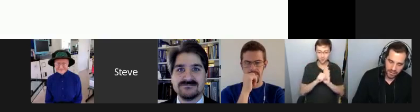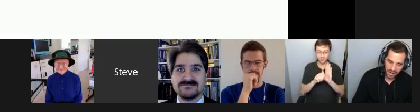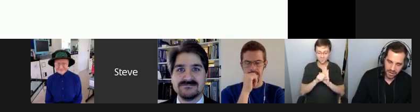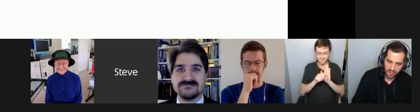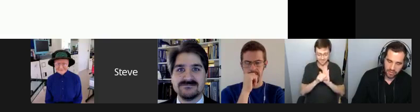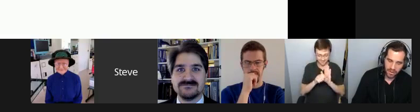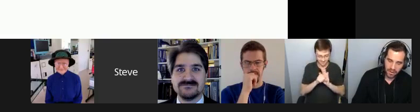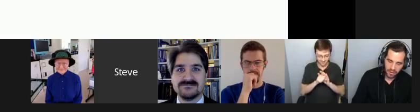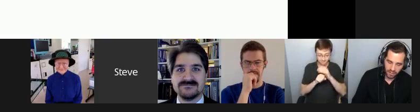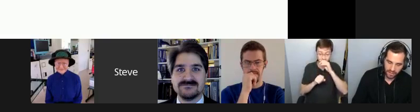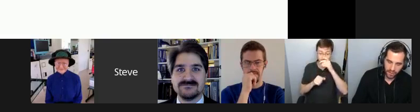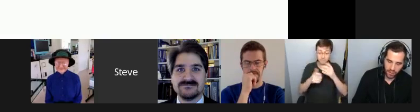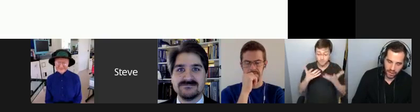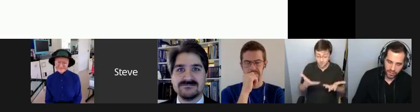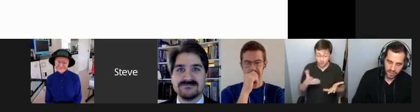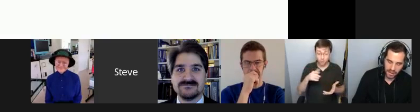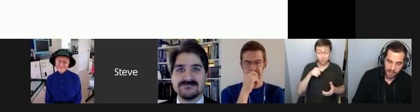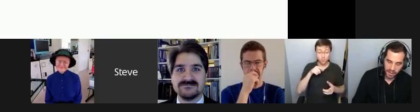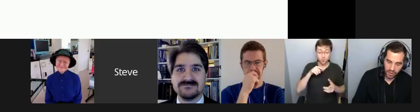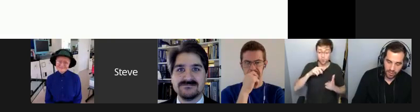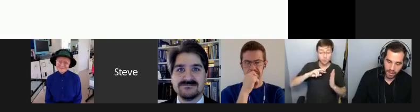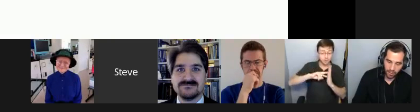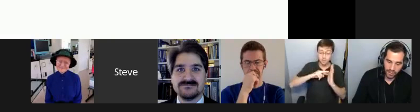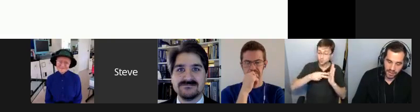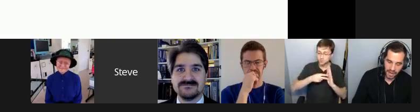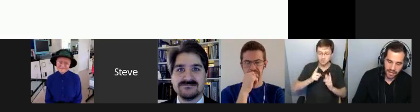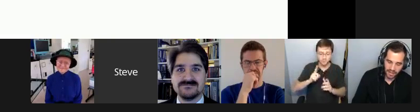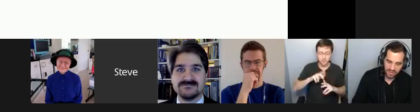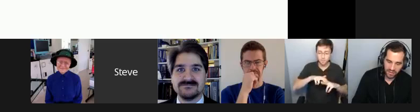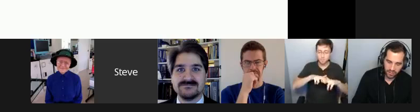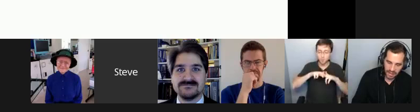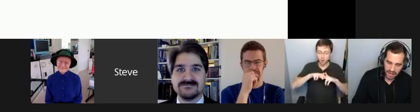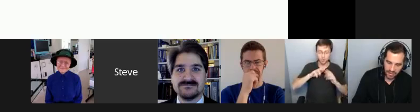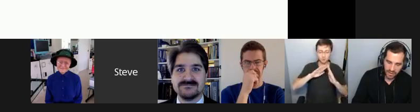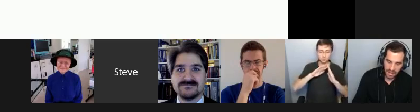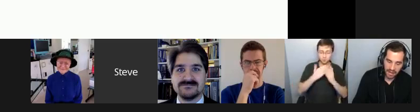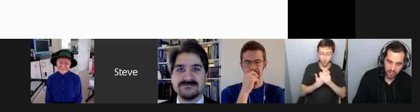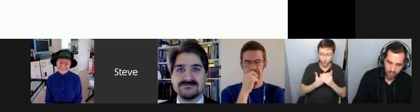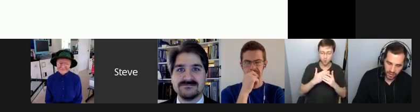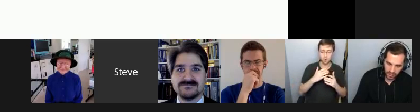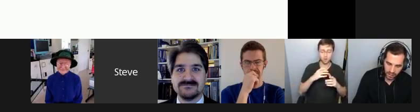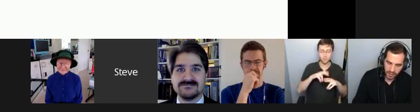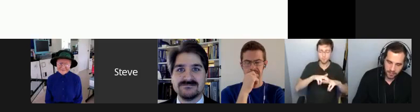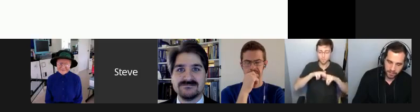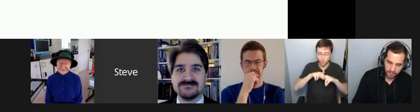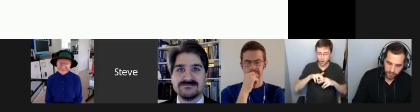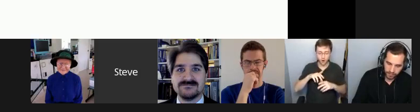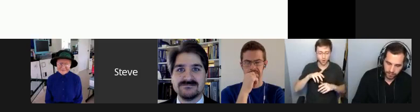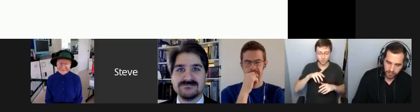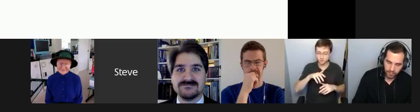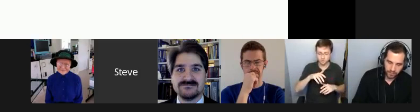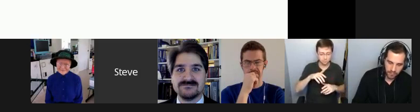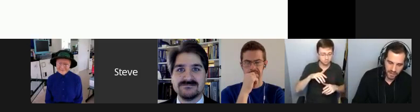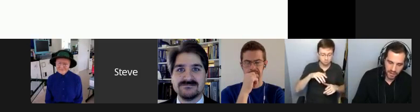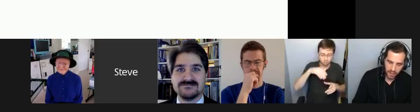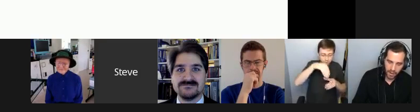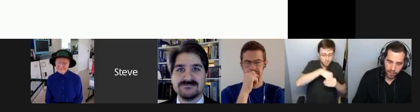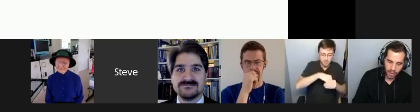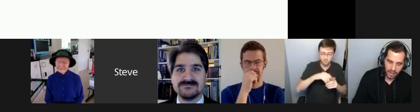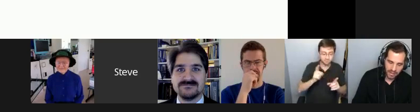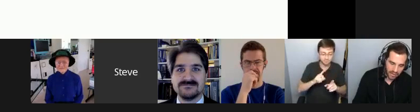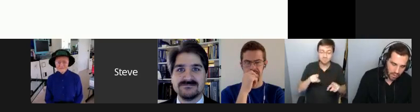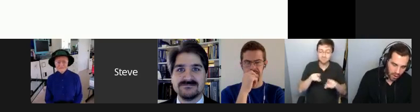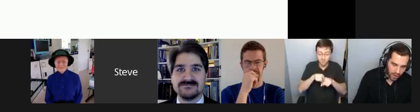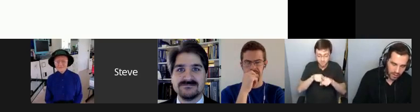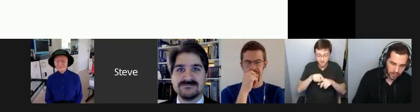descritores imagéticos, foi justamente para mostrar essa dificuldade na leitura. Então, não é